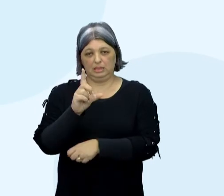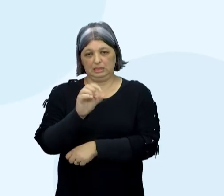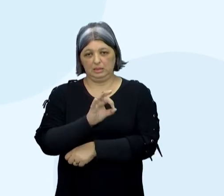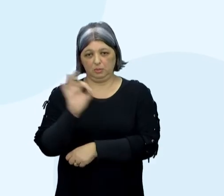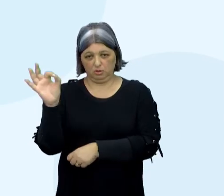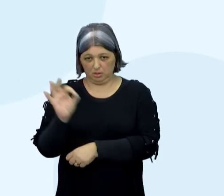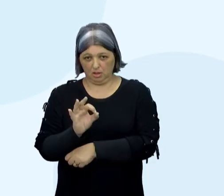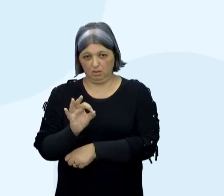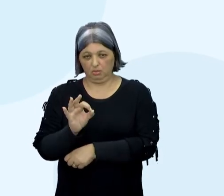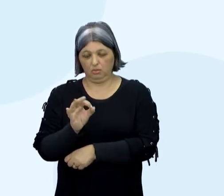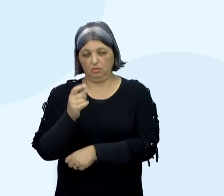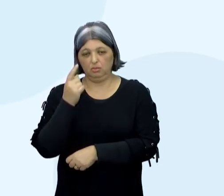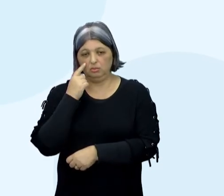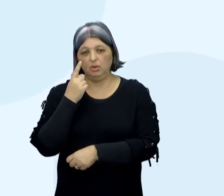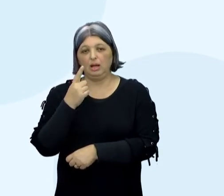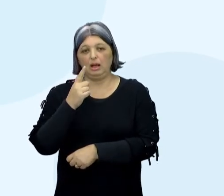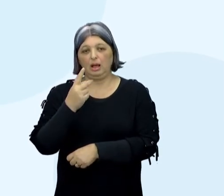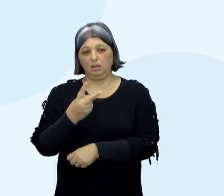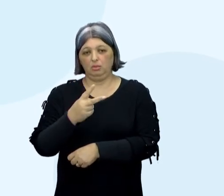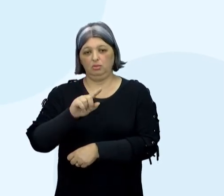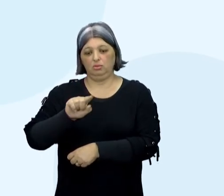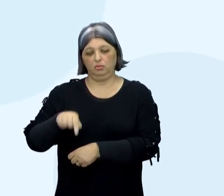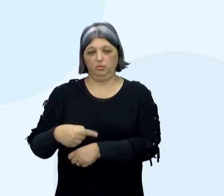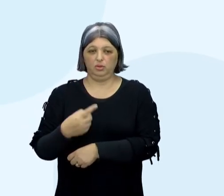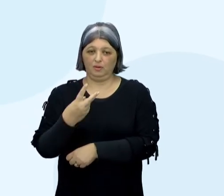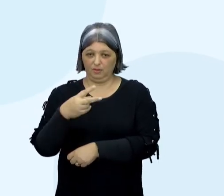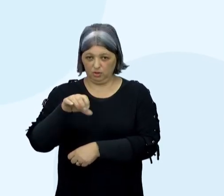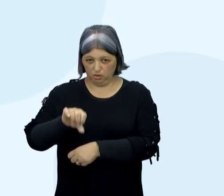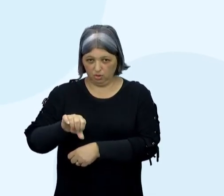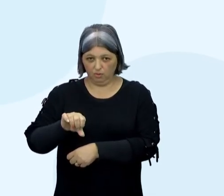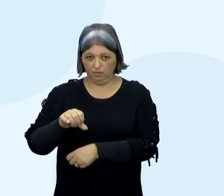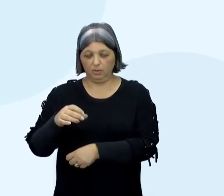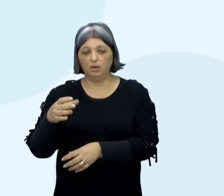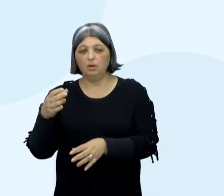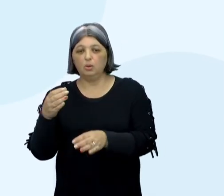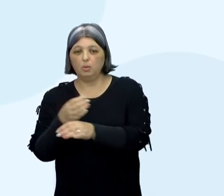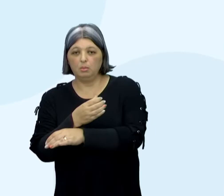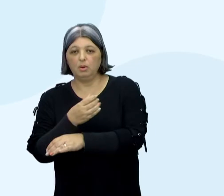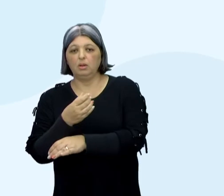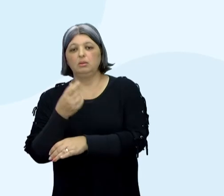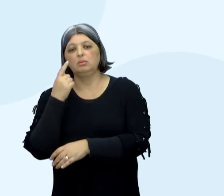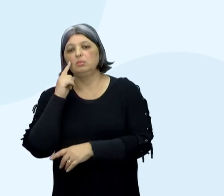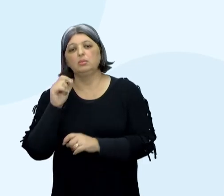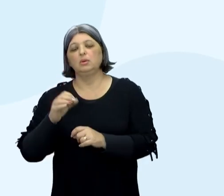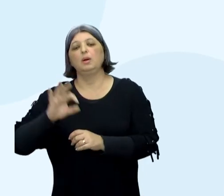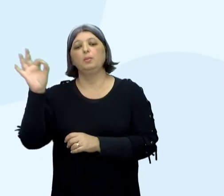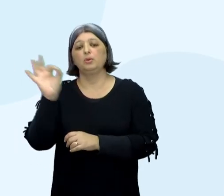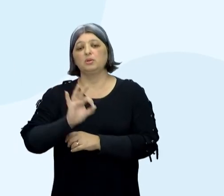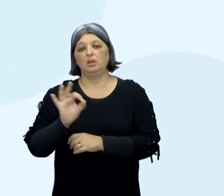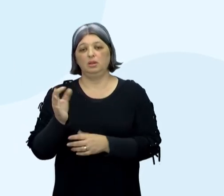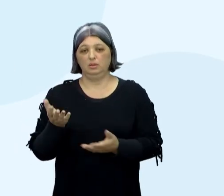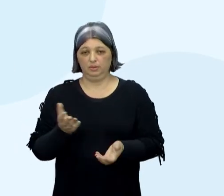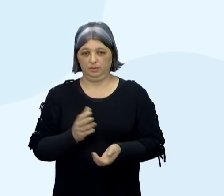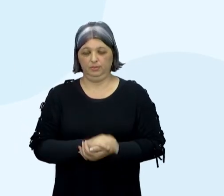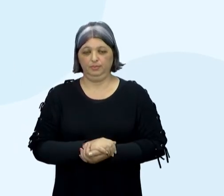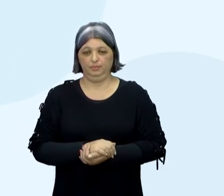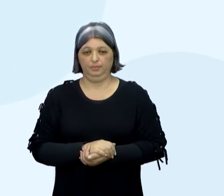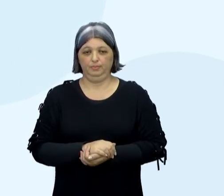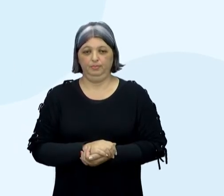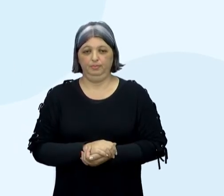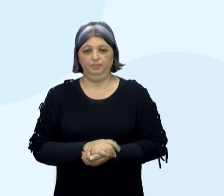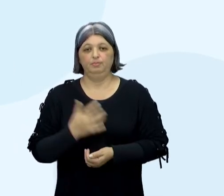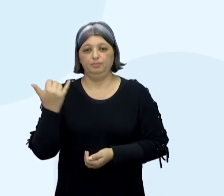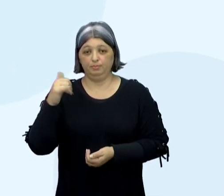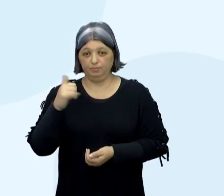100%, e quanto aí os 14,29 completa qual é a porcentagem desses juros, né? Então, esses